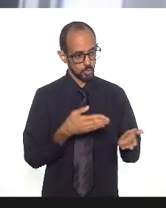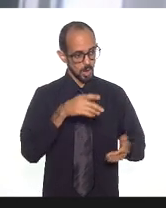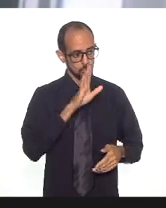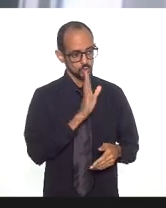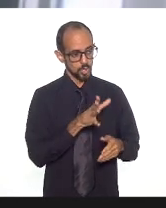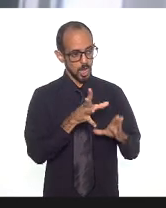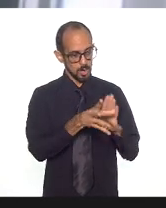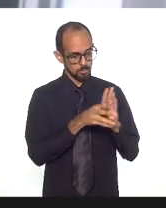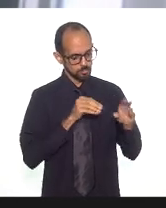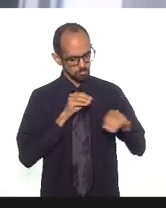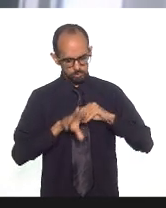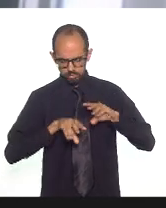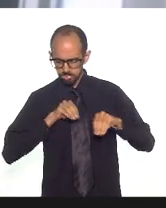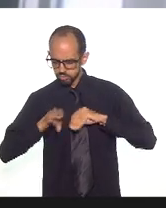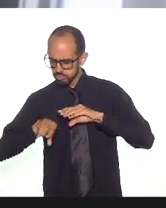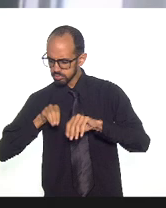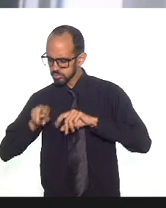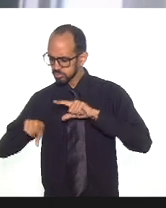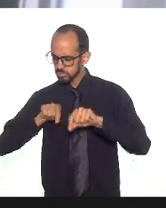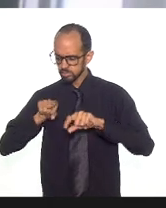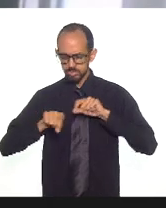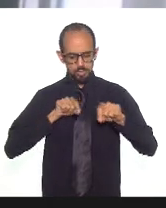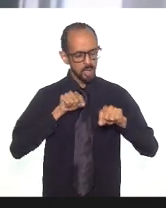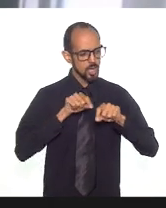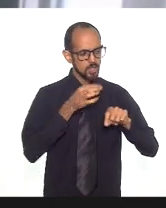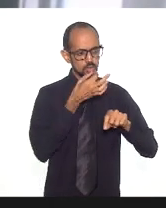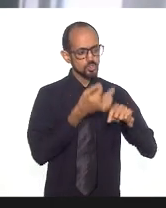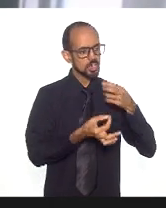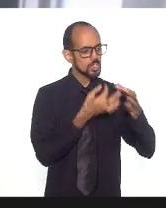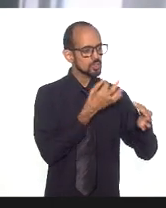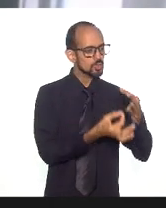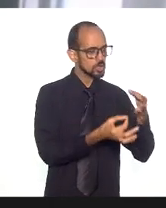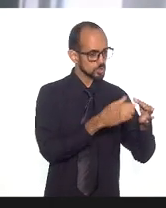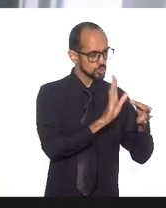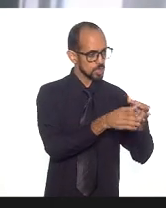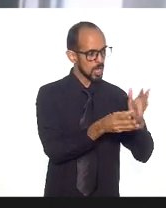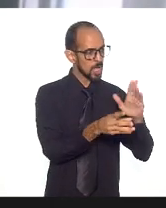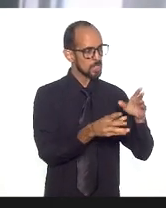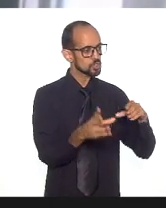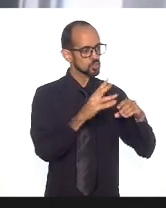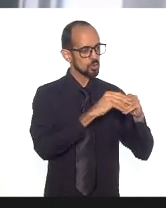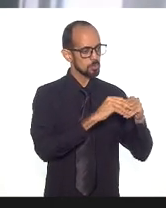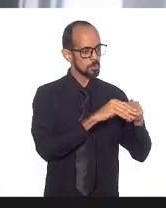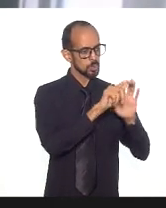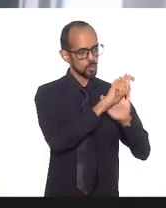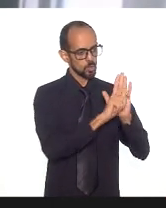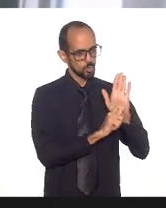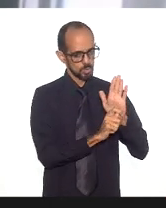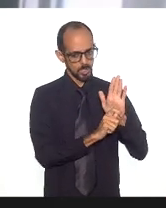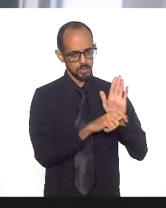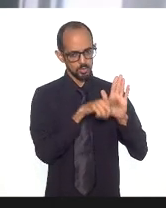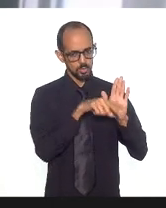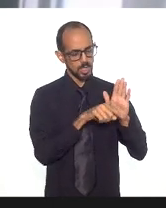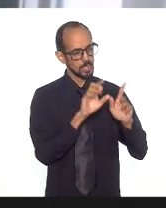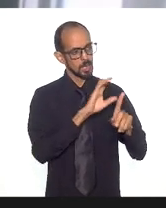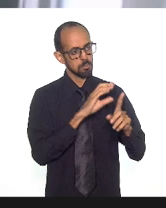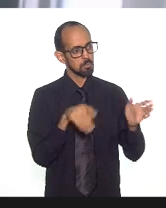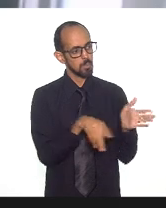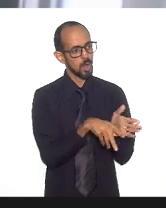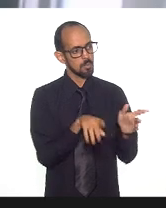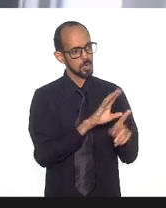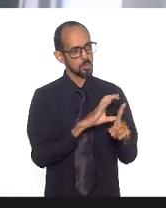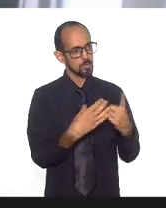incorporou várias sugestões, subsecretário Edgar Leite, várias sugestões que vieram da comunidade da Fundação